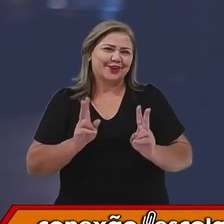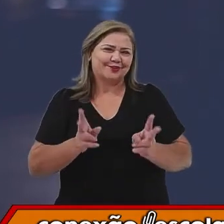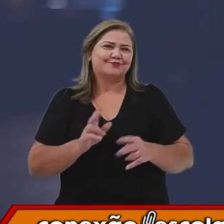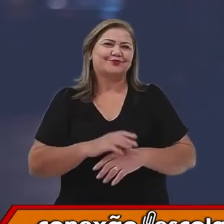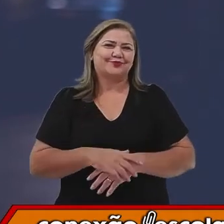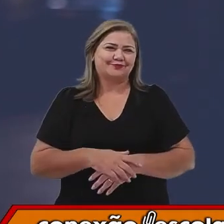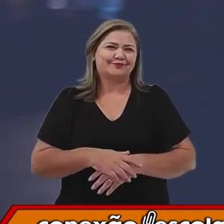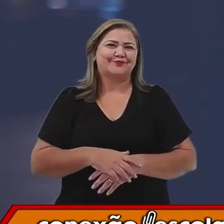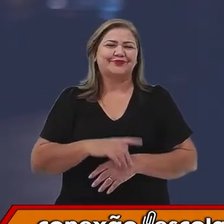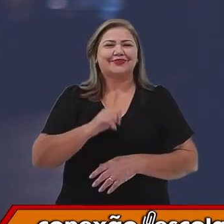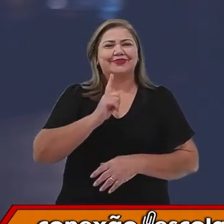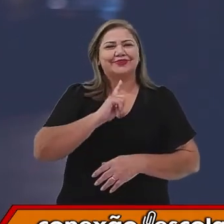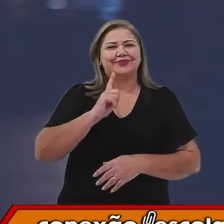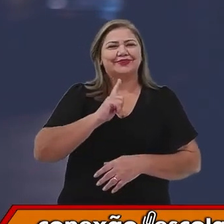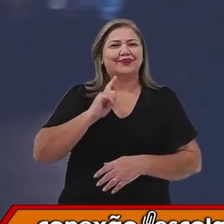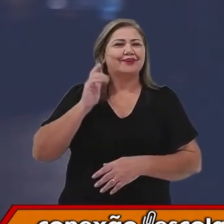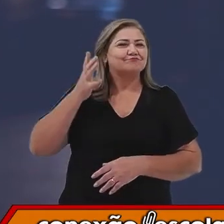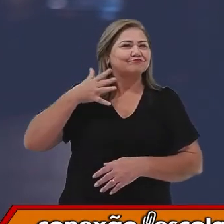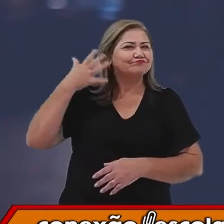um discurso,